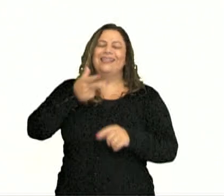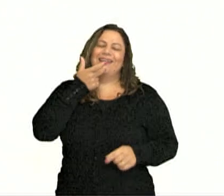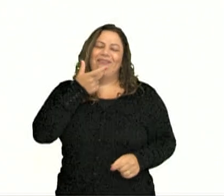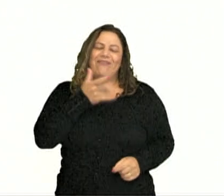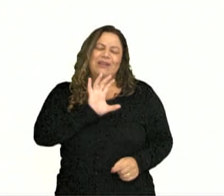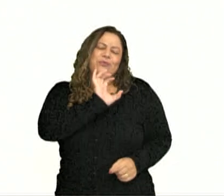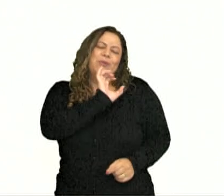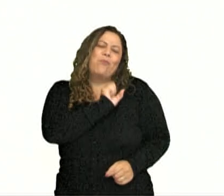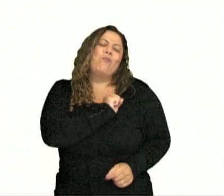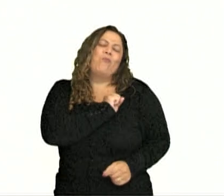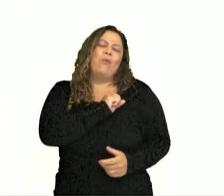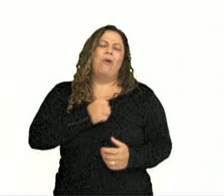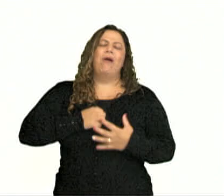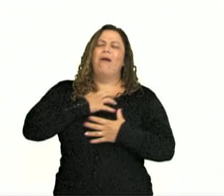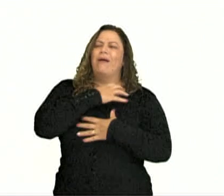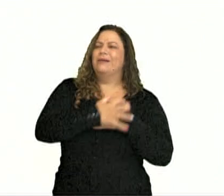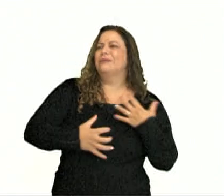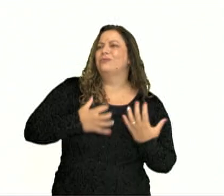e esperança dos jovens.